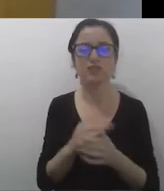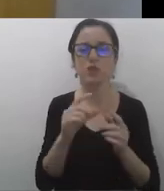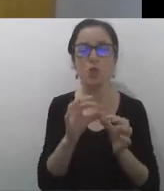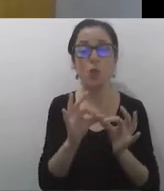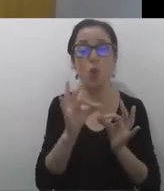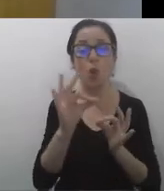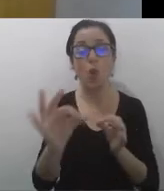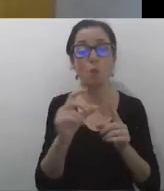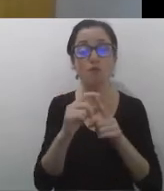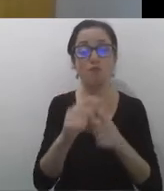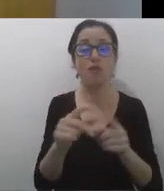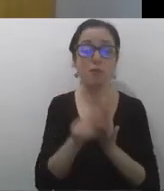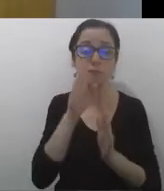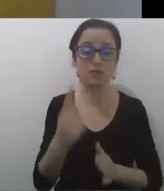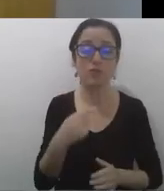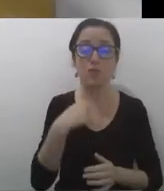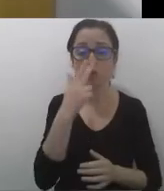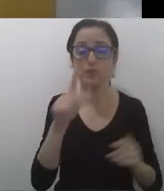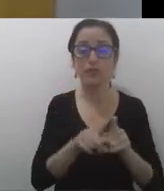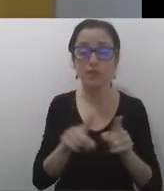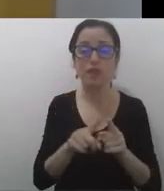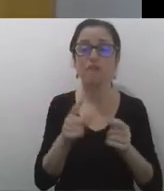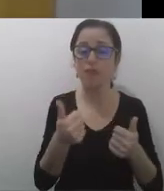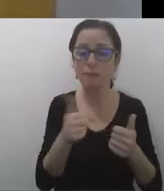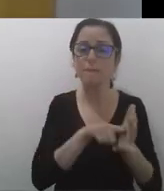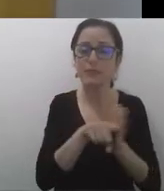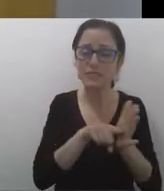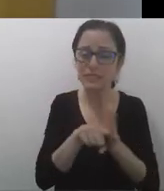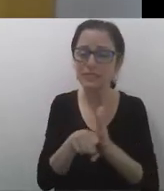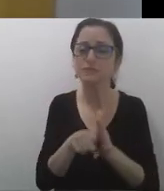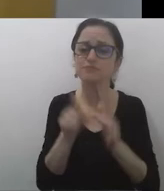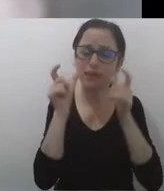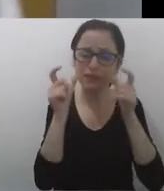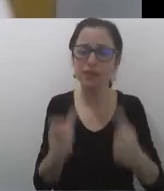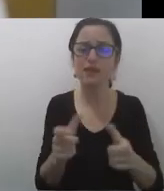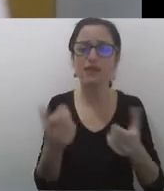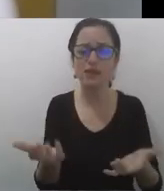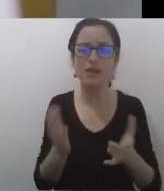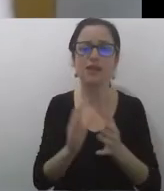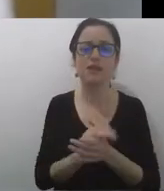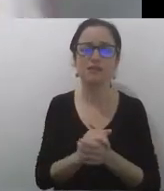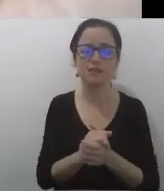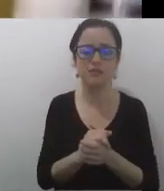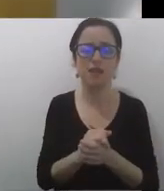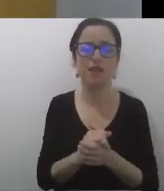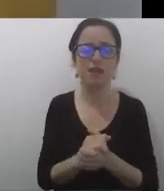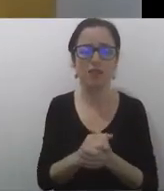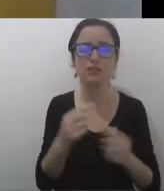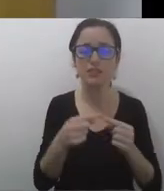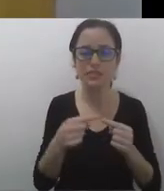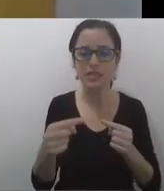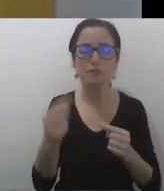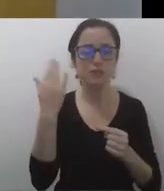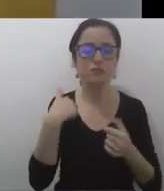aqui na periferia do mundo, eu acho que também vale uma pesquisa. É muito interessante, porque,